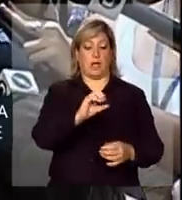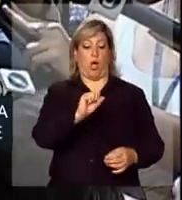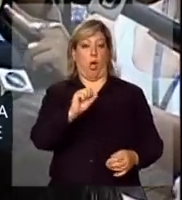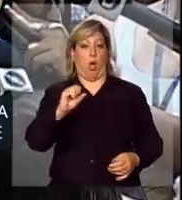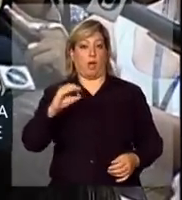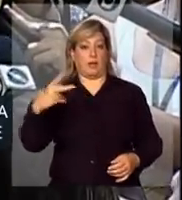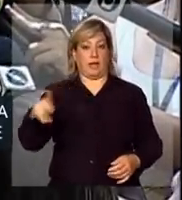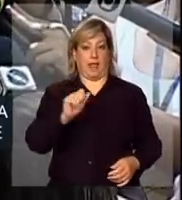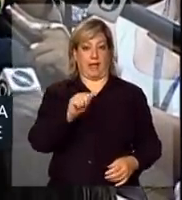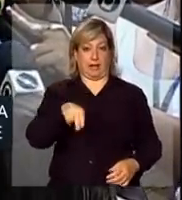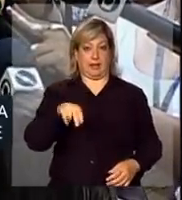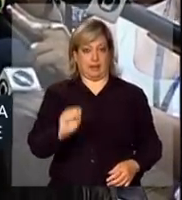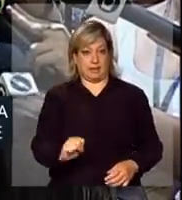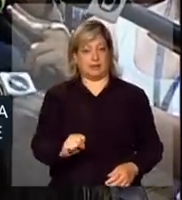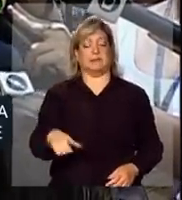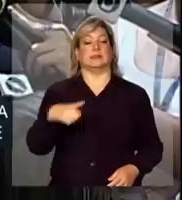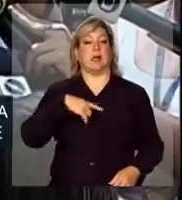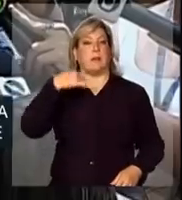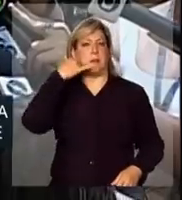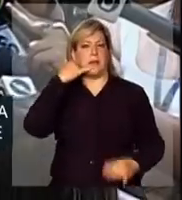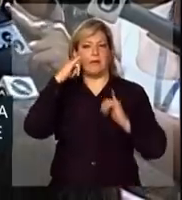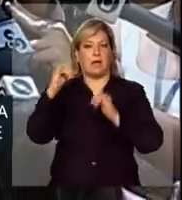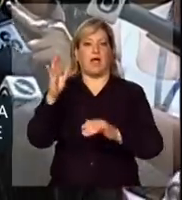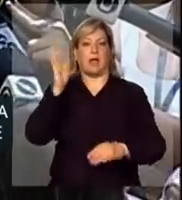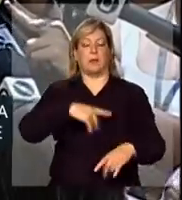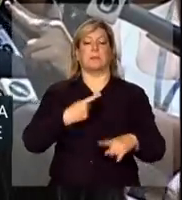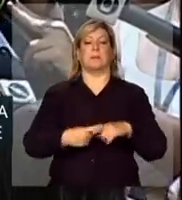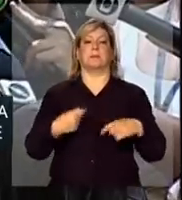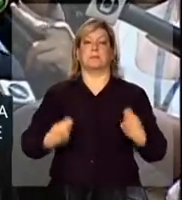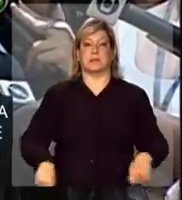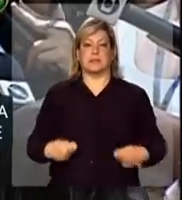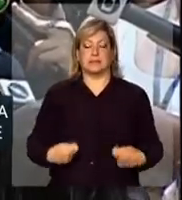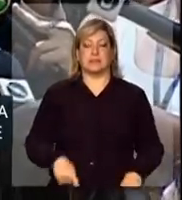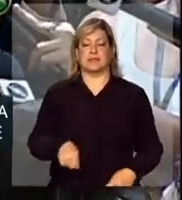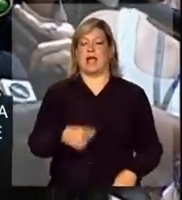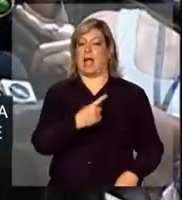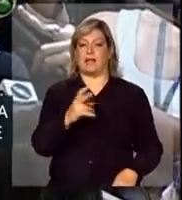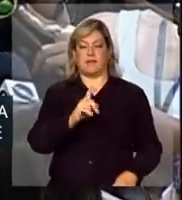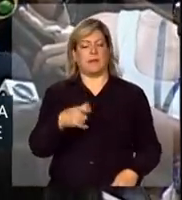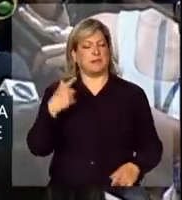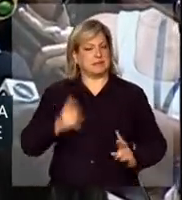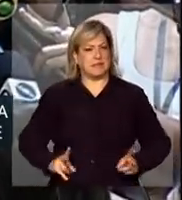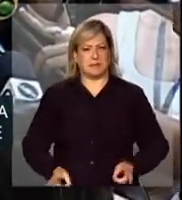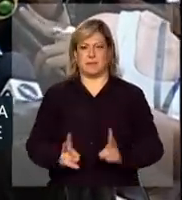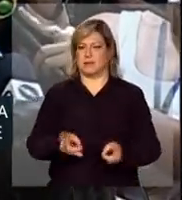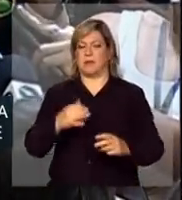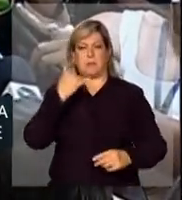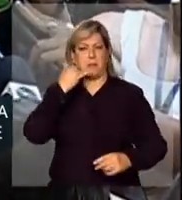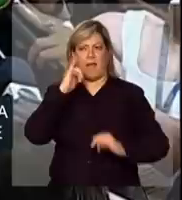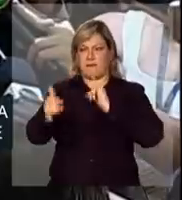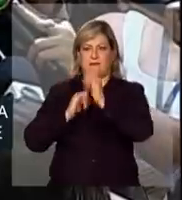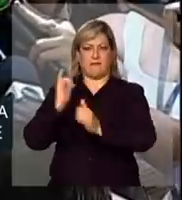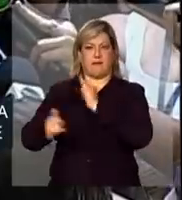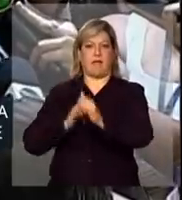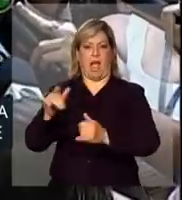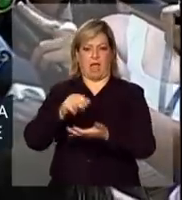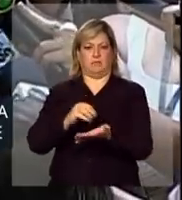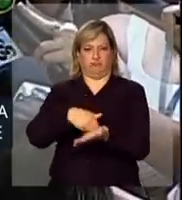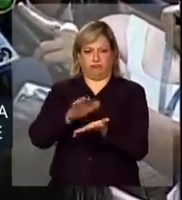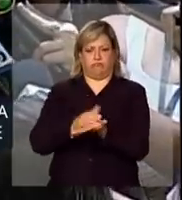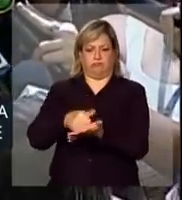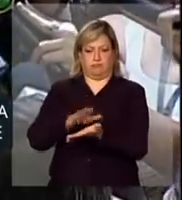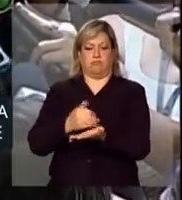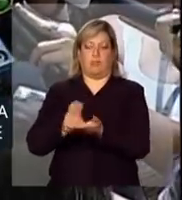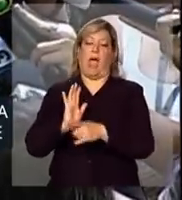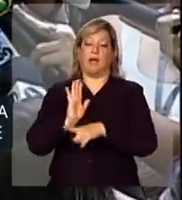ANS exatamente para que essa informação do usuário venha a ser cada vez mais frequente, porque ela é cada vez mais